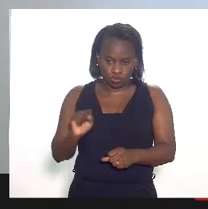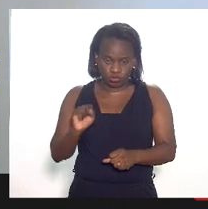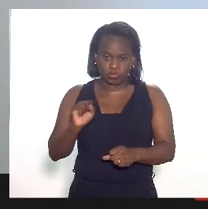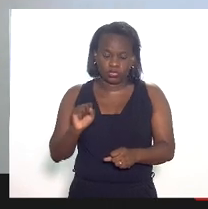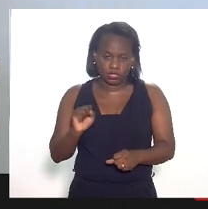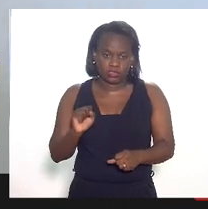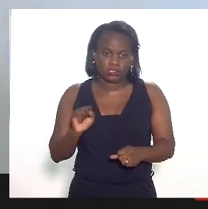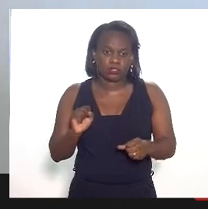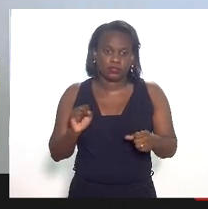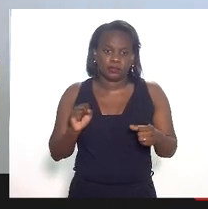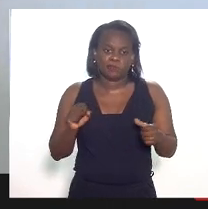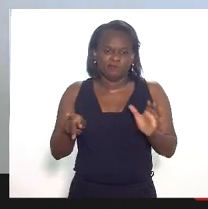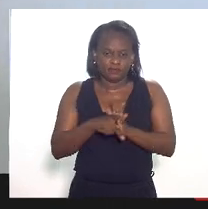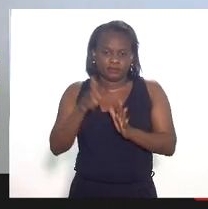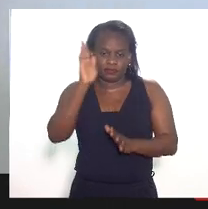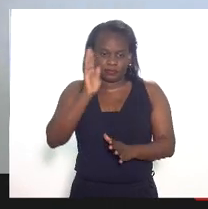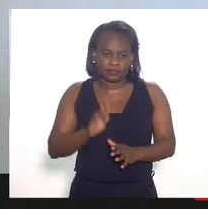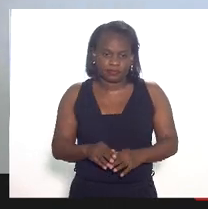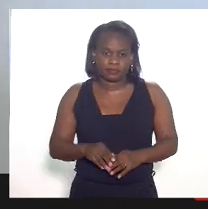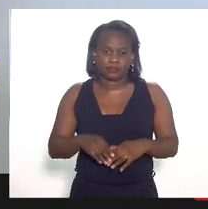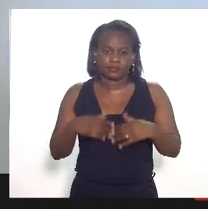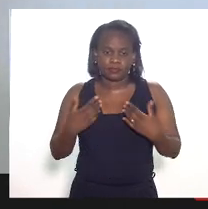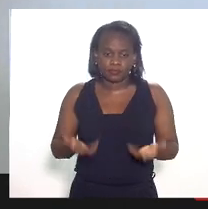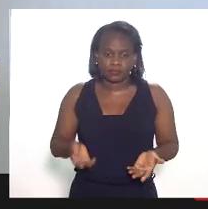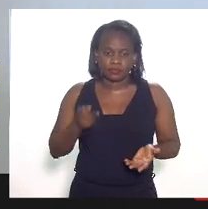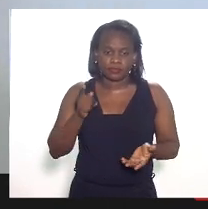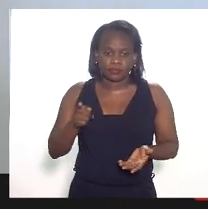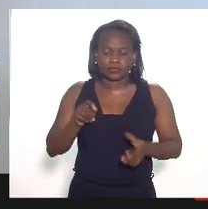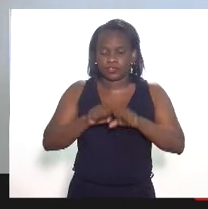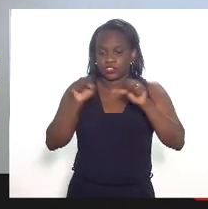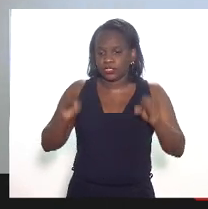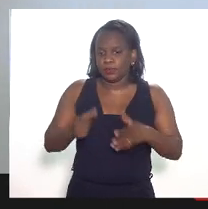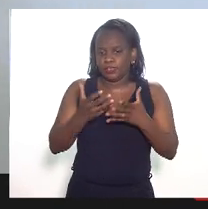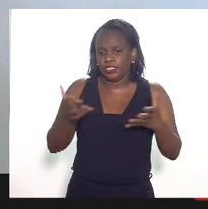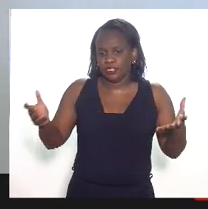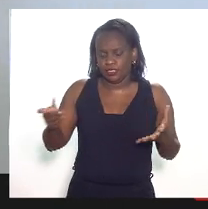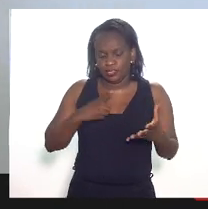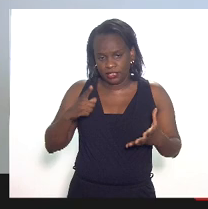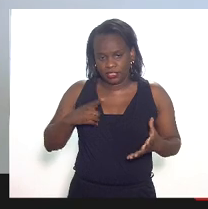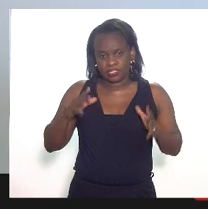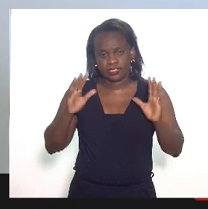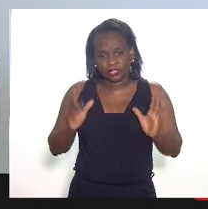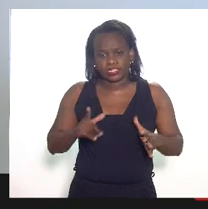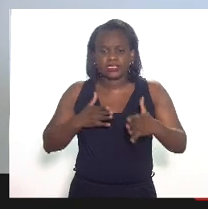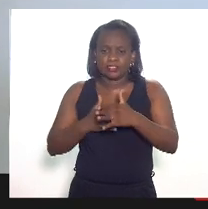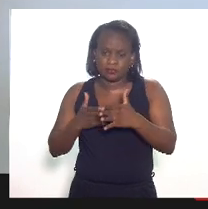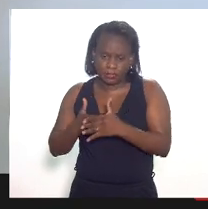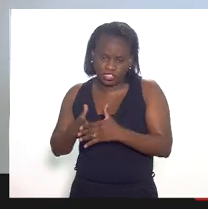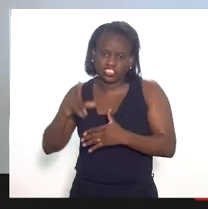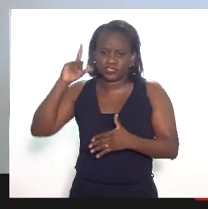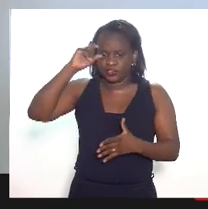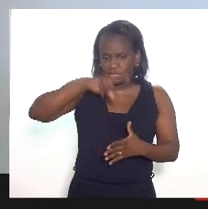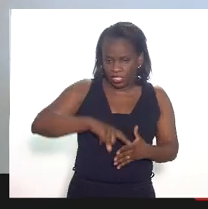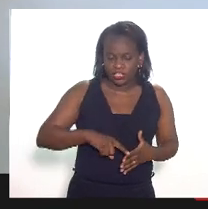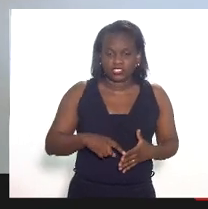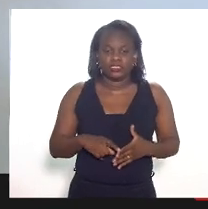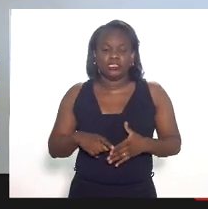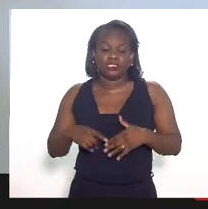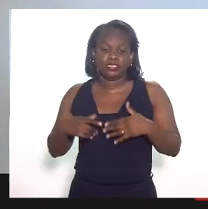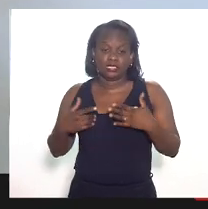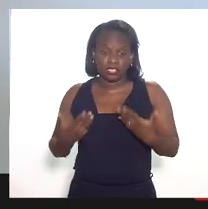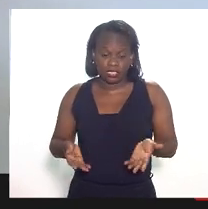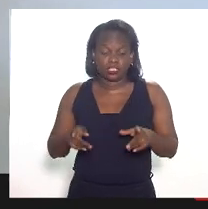de Saúde do nosso país, esse grande sistema que temos, apesar das suas limitações e dificuldades. É